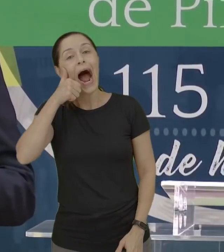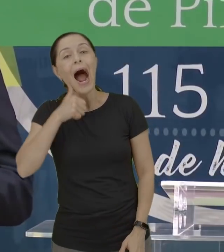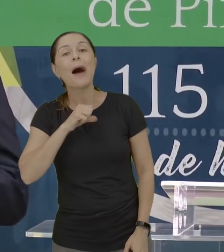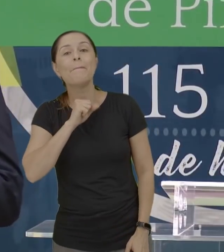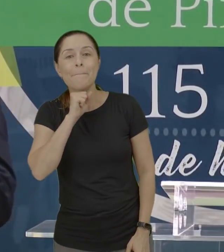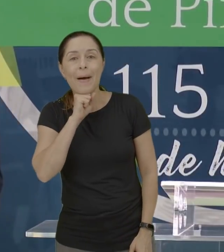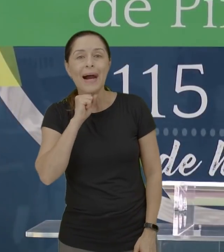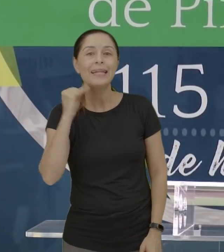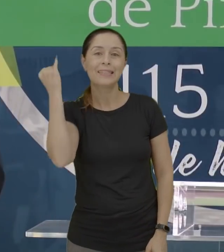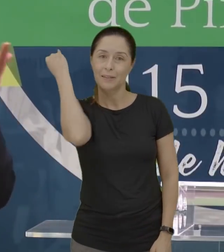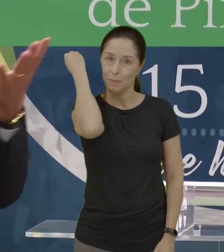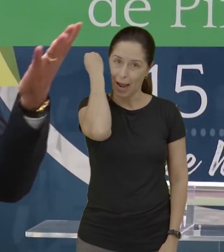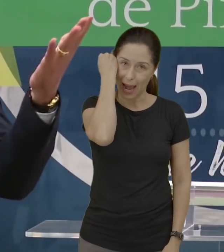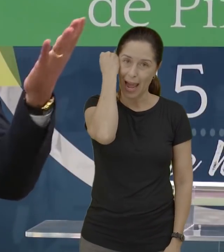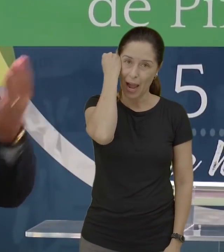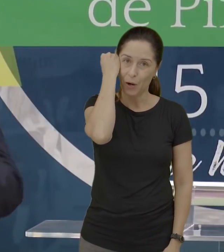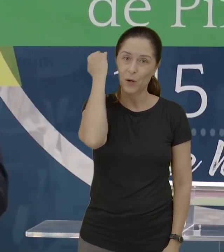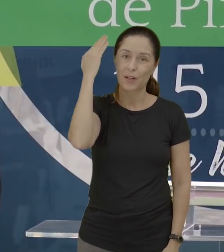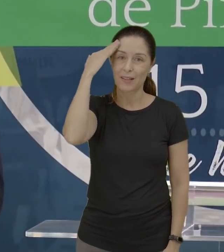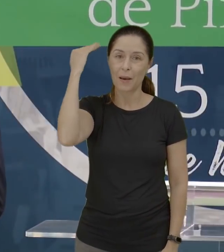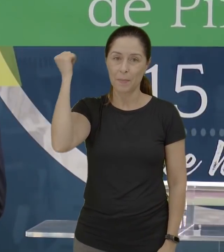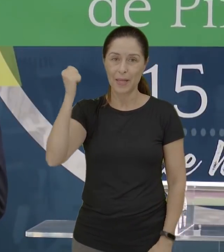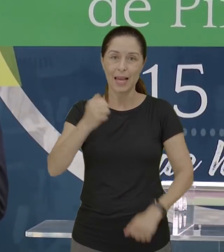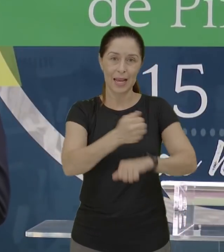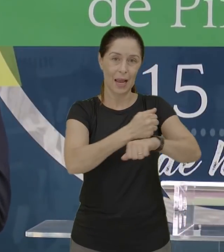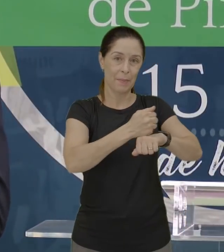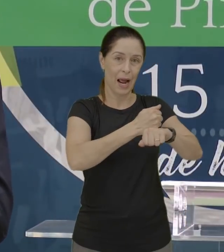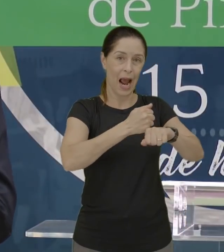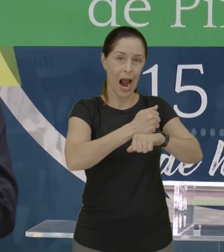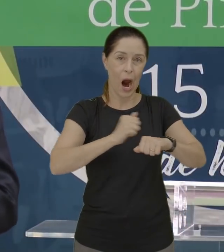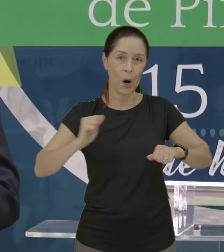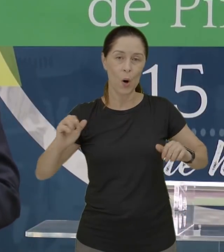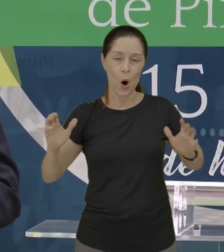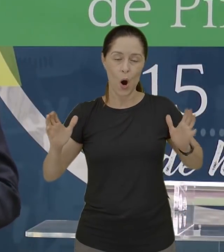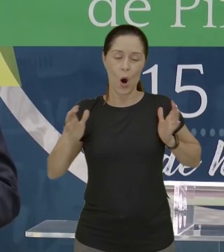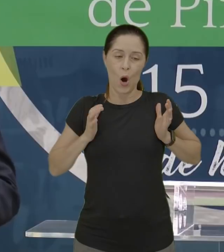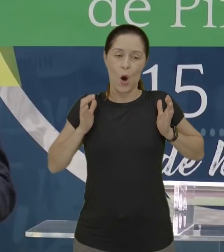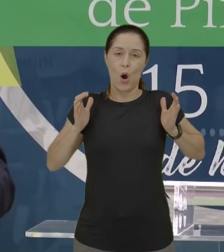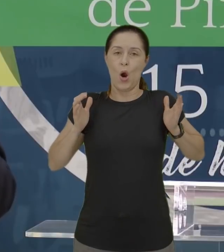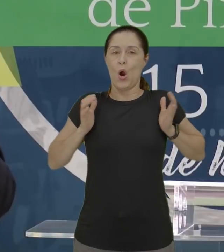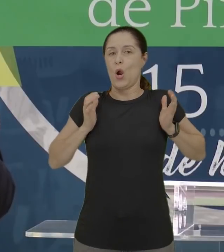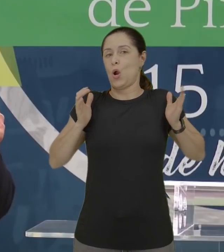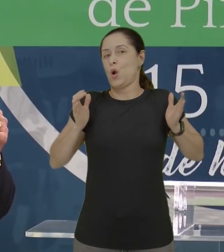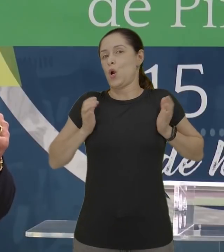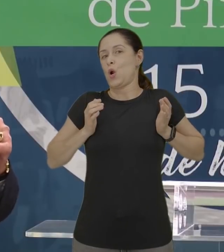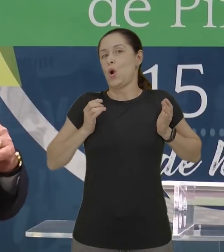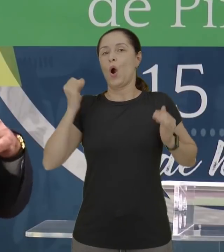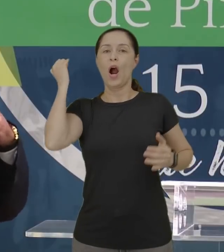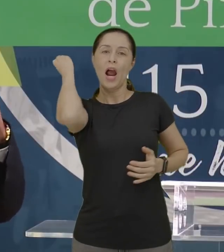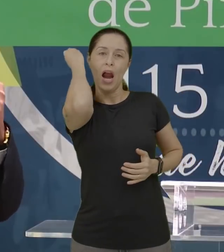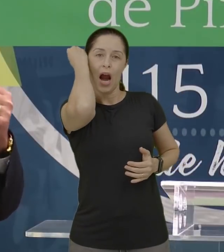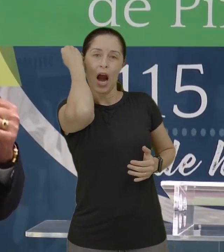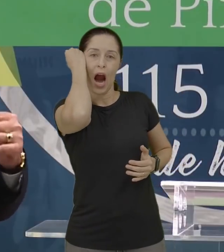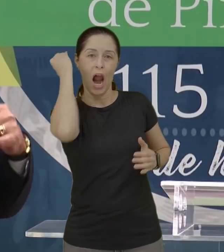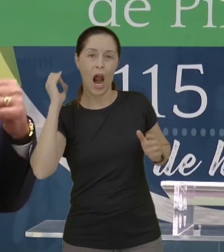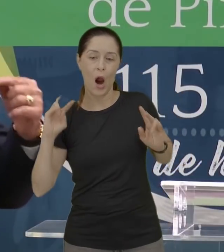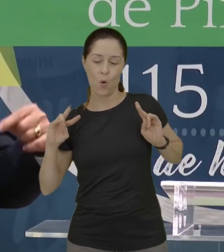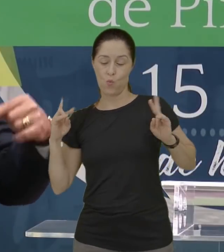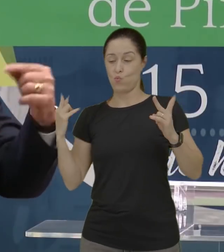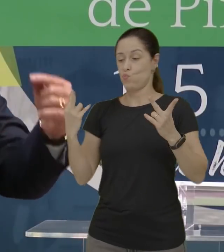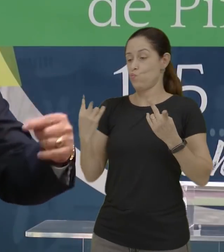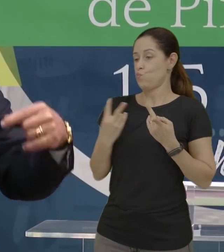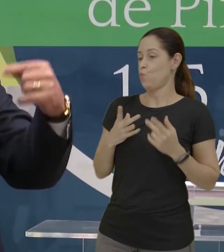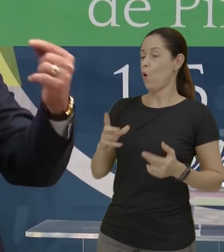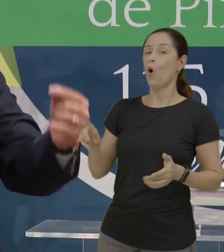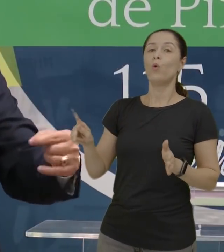e Ismael seria o único herdeiro dessa riqueza toda. E mais, Ele seria o protagonista de todas